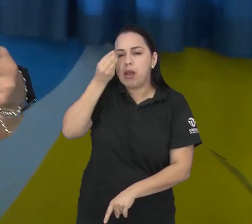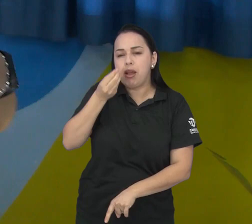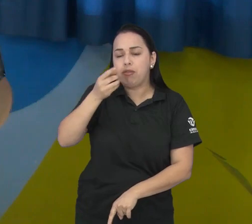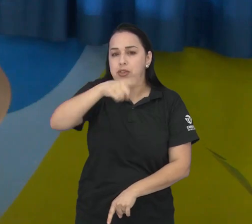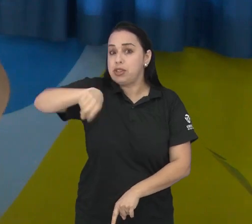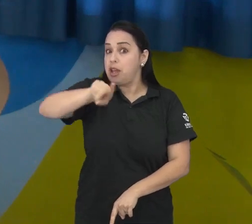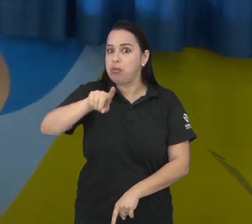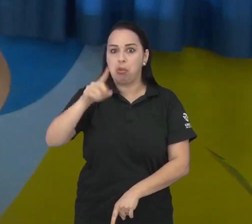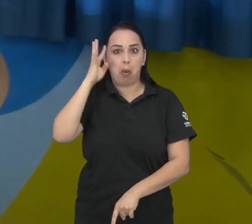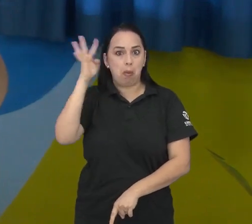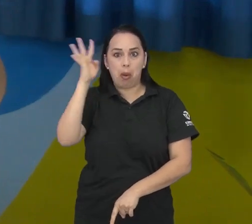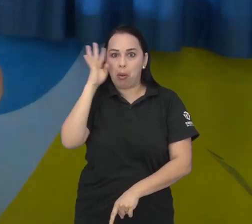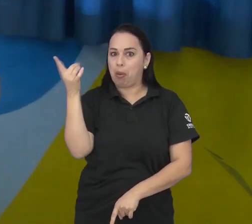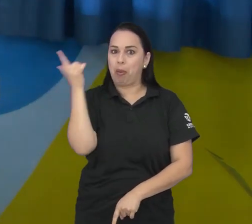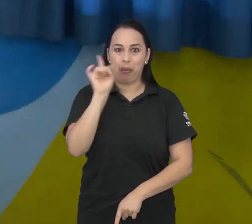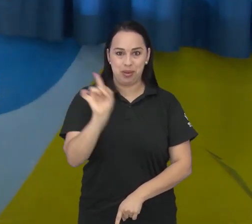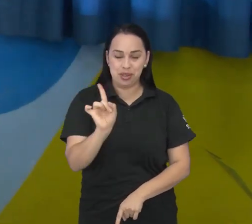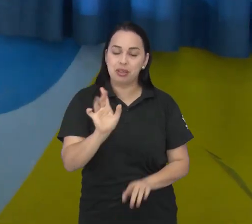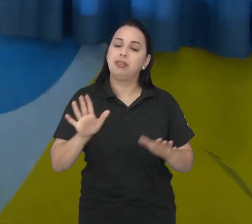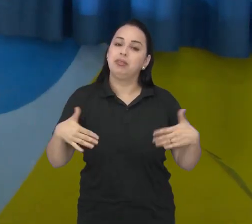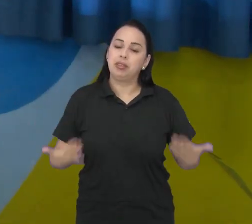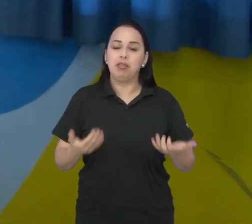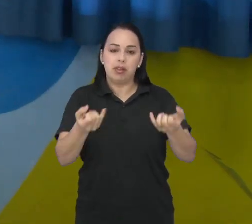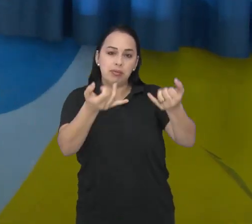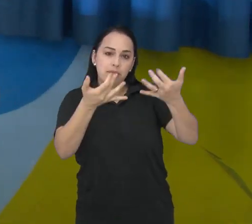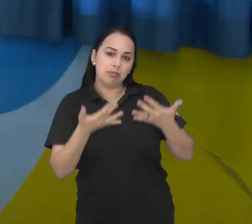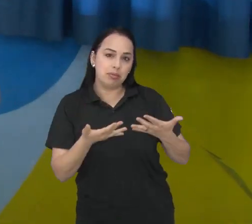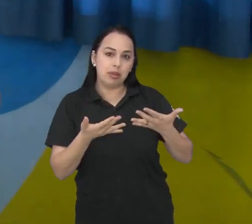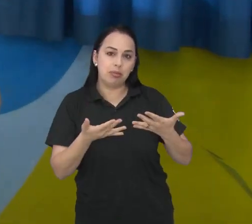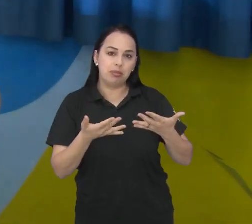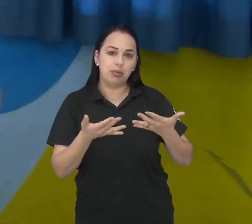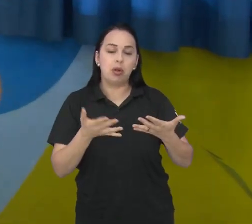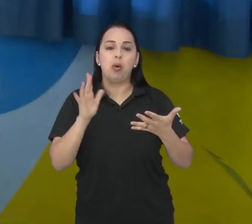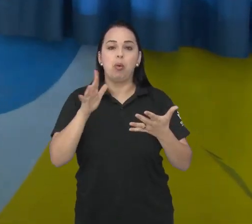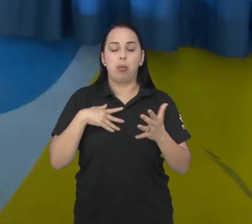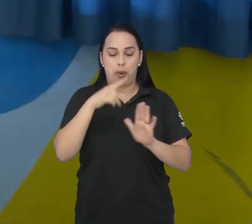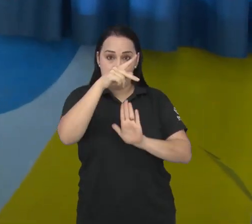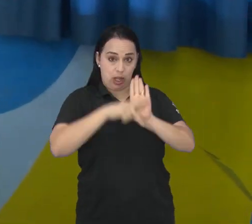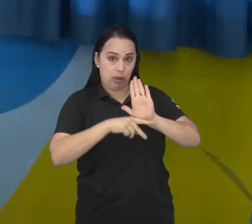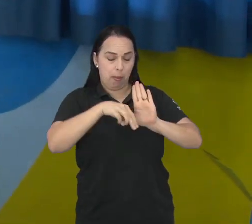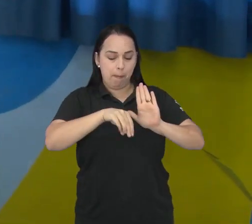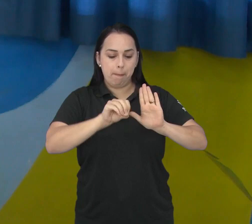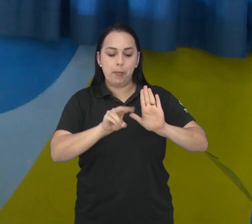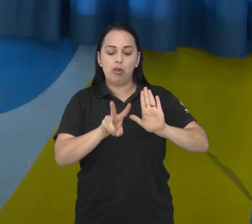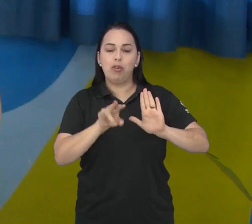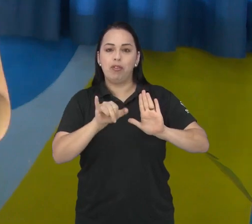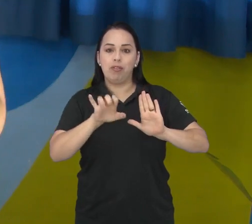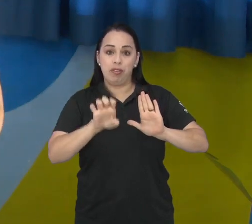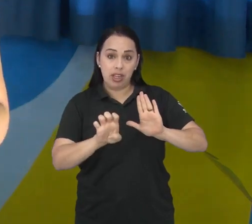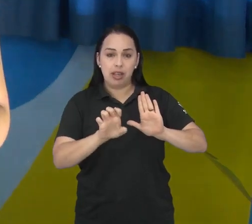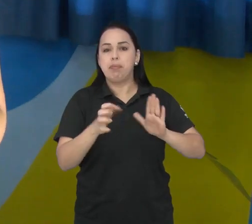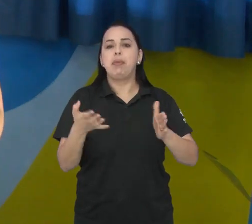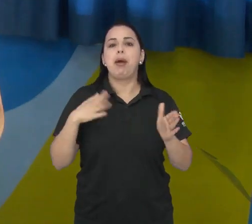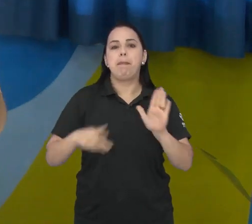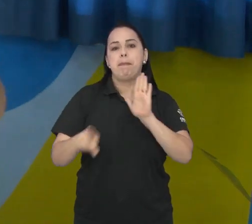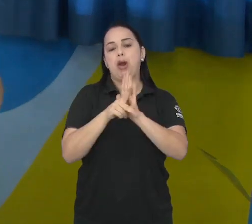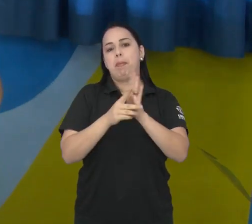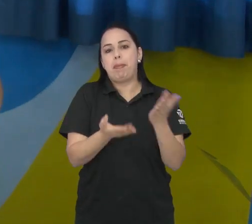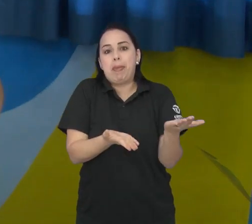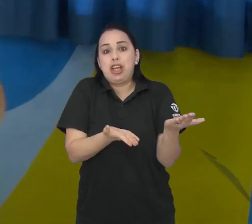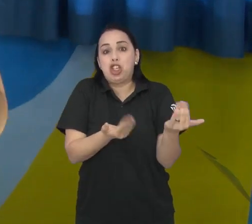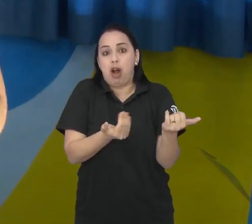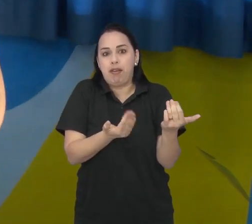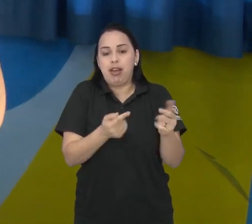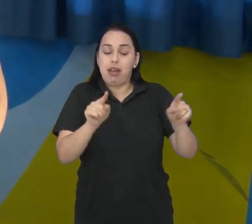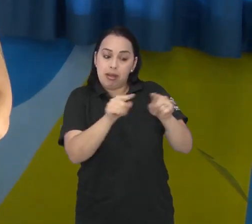nem imaginava. A gente vai falar disso explicando sobre o Move, que é um programa de intercâmbio para jovens músicos, e